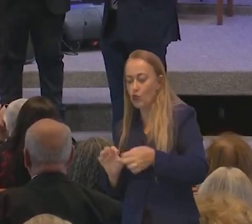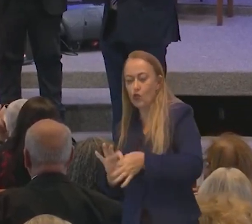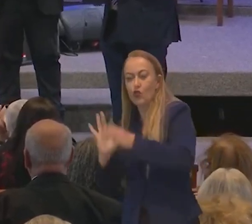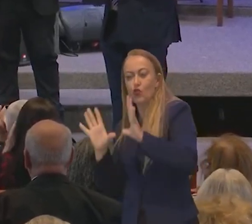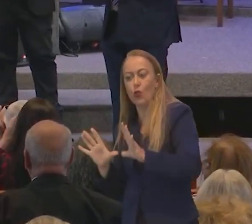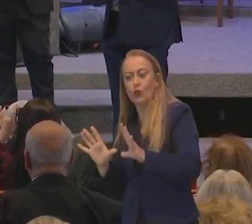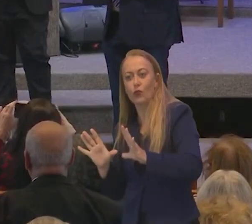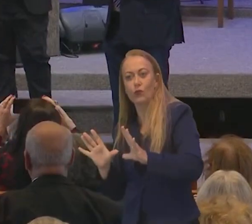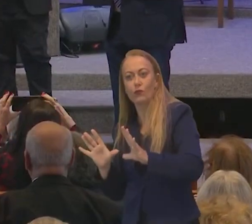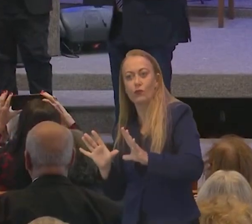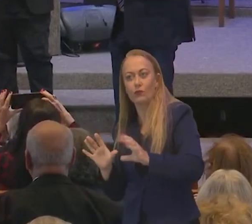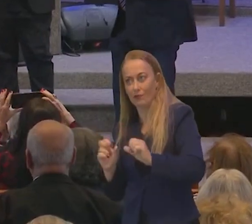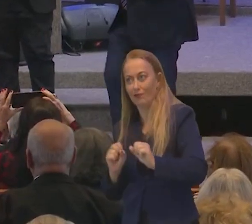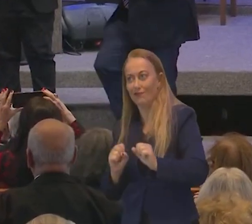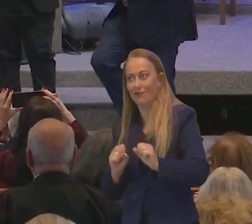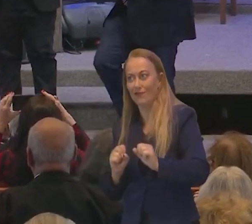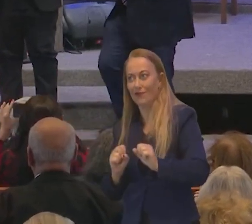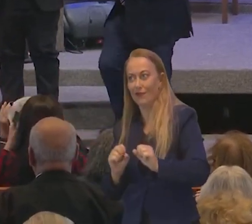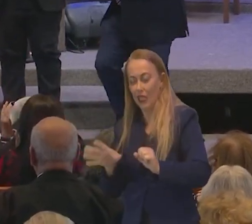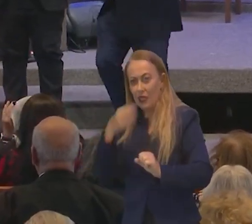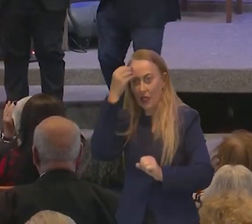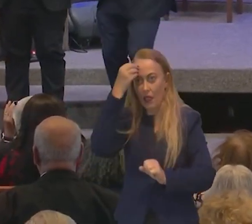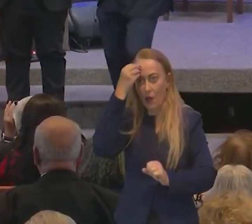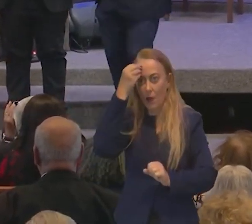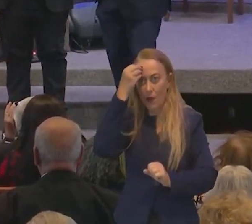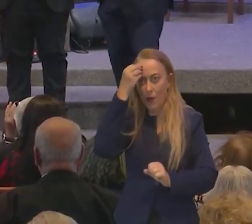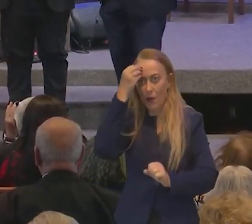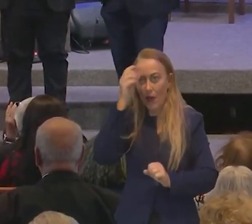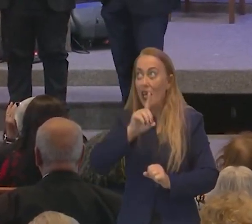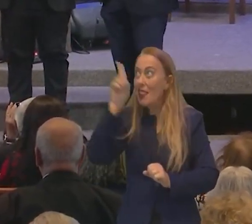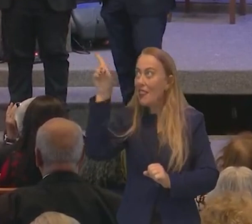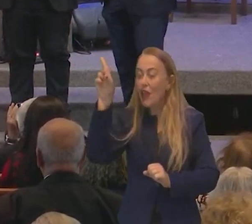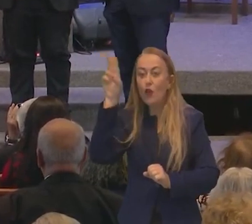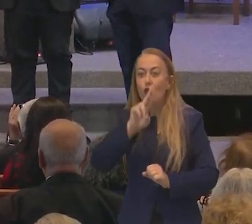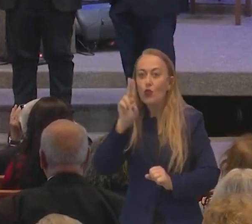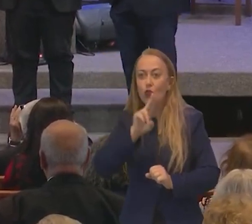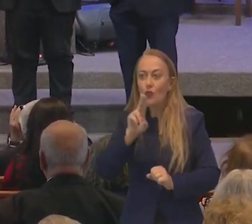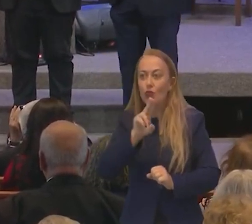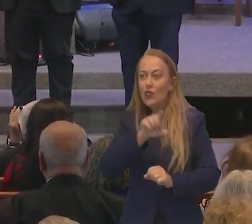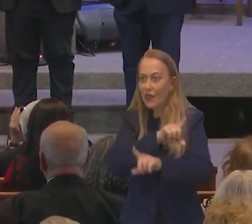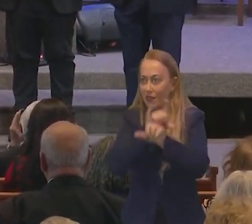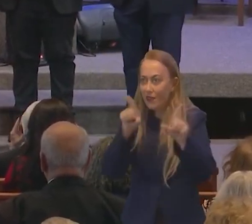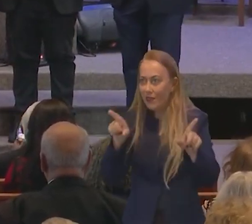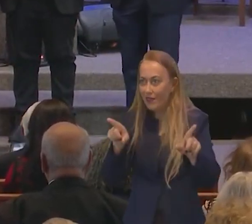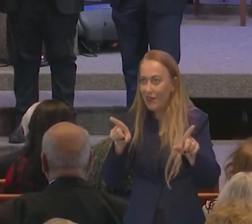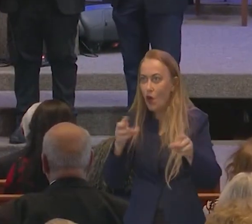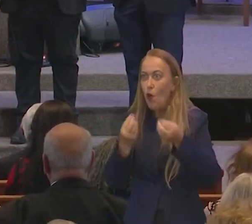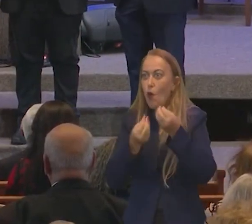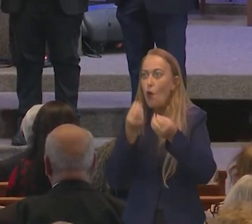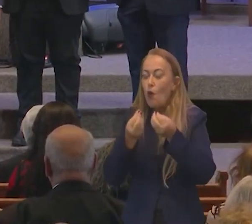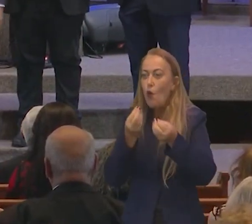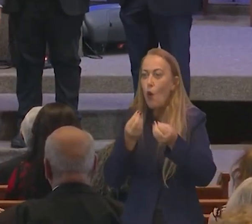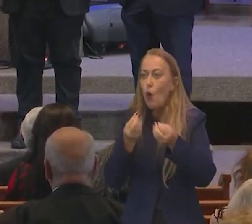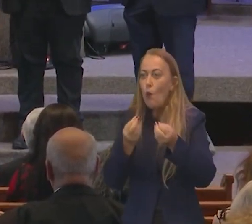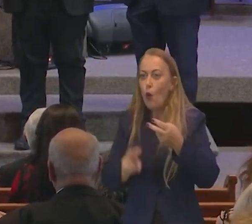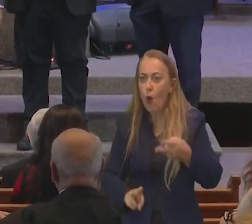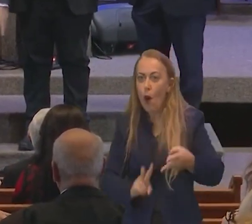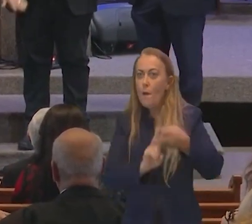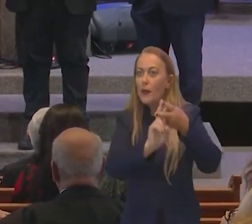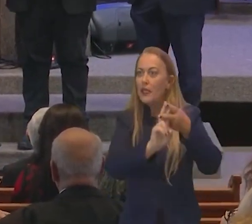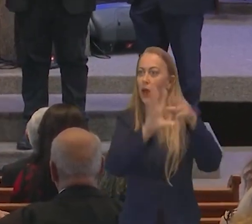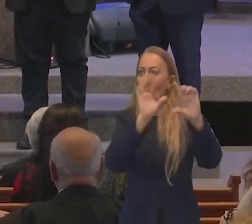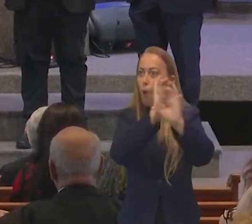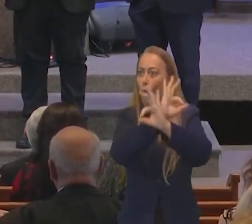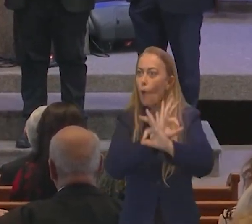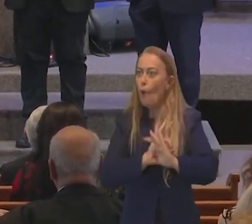não tem o preso. Você compreendeu? Você compreendeu? Como que nós esvaziamos os presídios? Trabalhando com